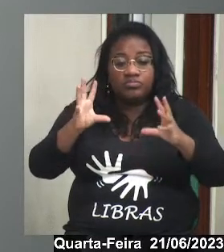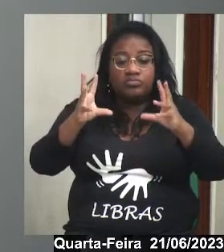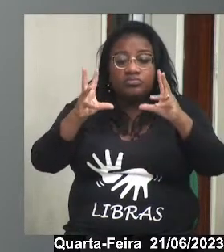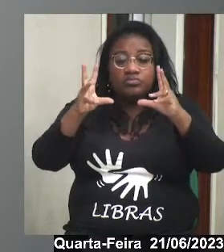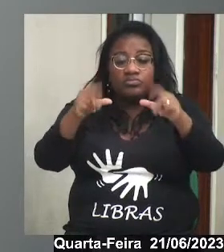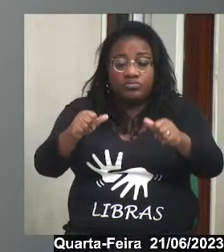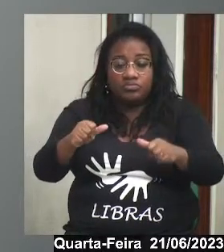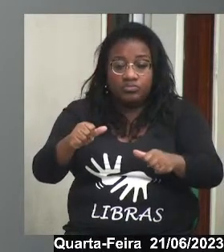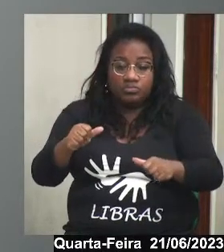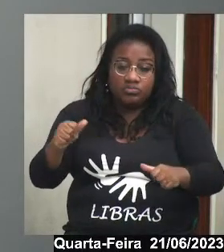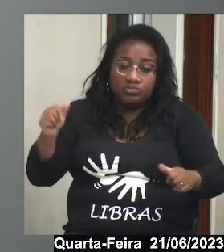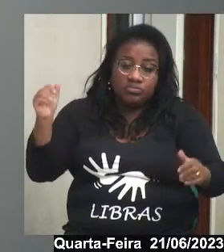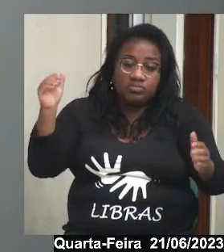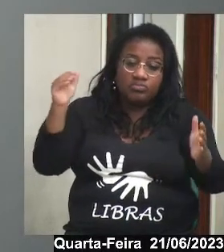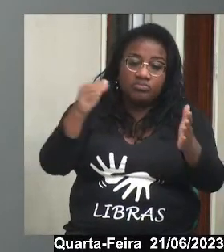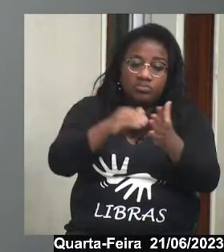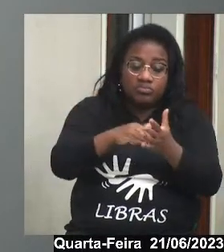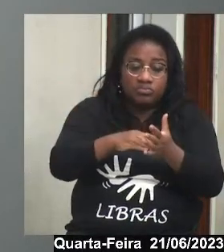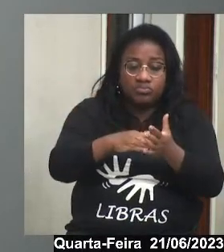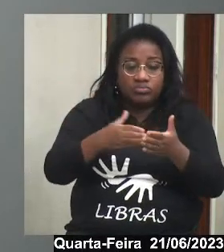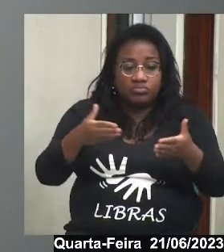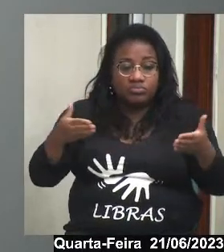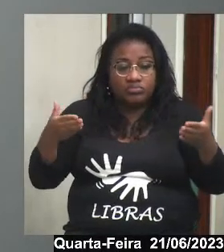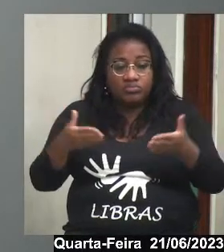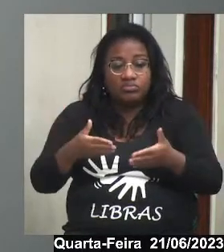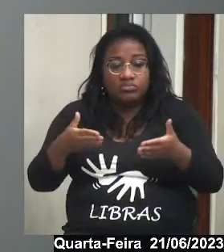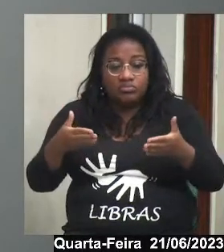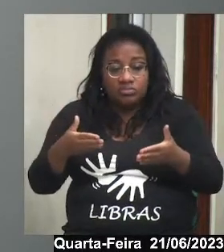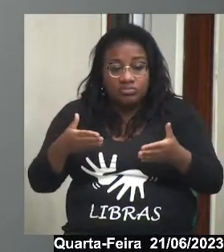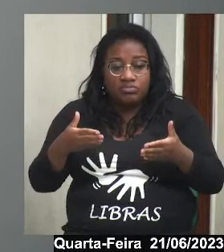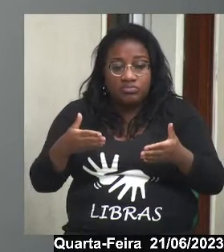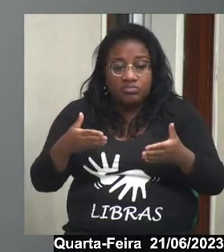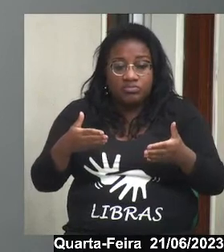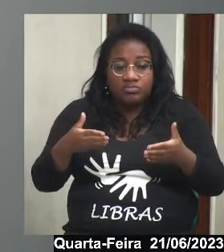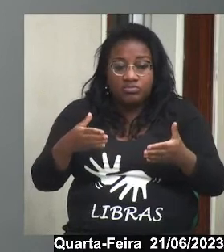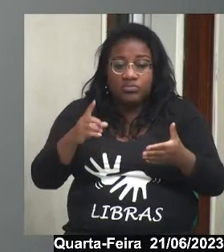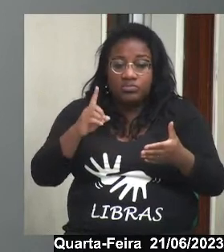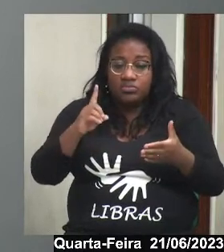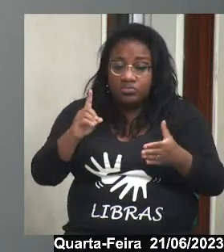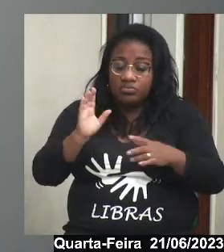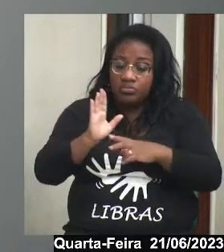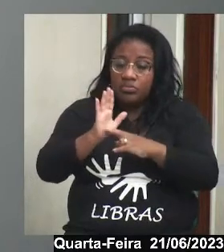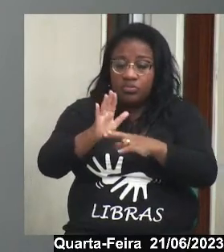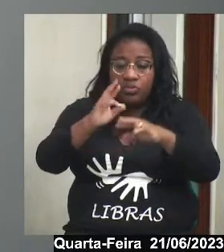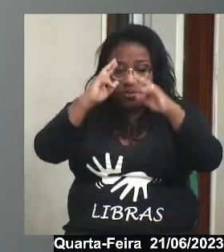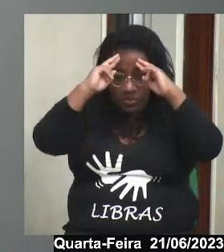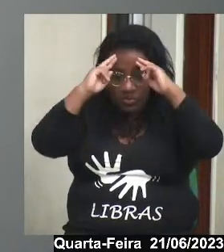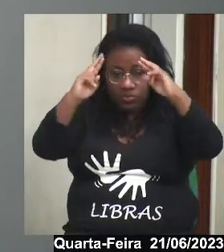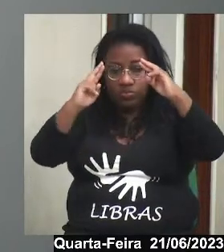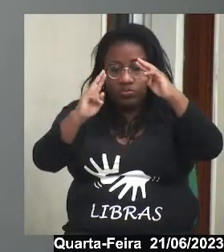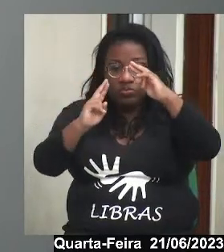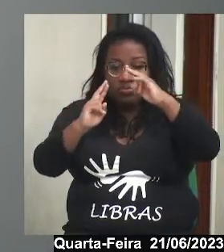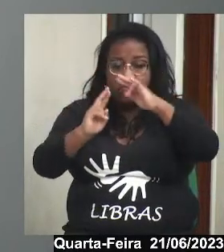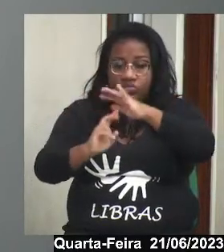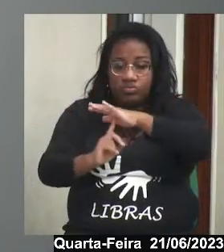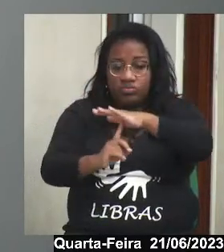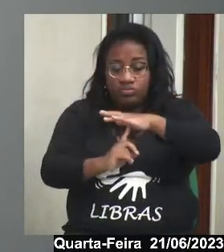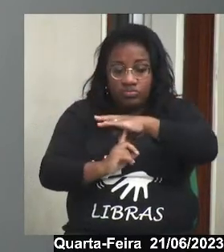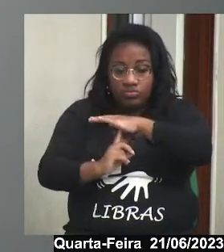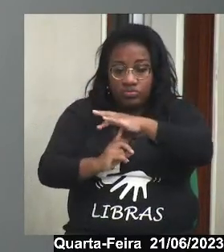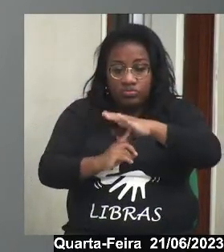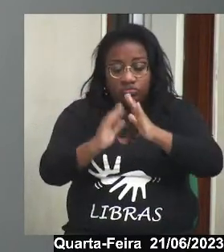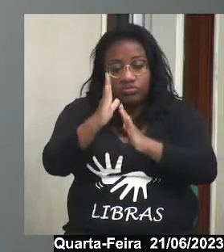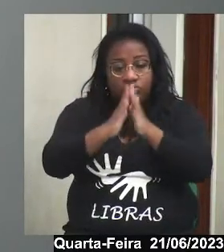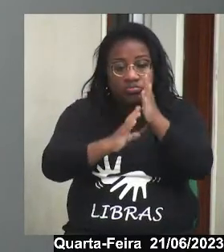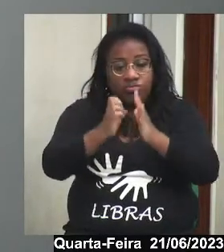todo esse movimento que nós fizemos até aqui de resistência foi o que resguardou a integridade da nossa feira.